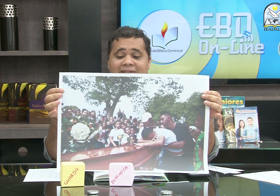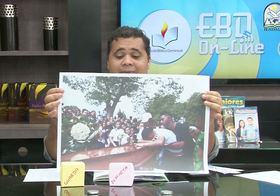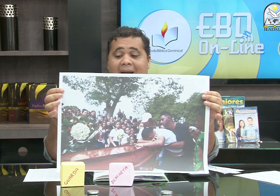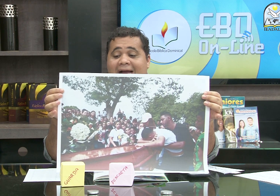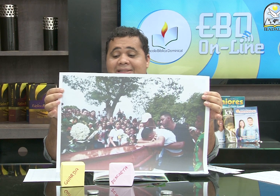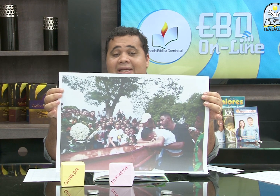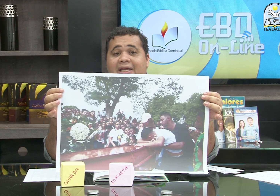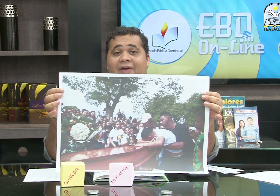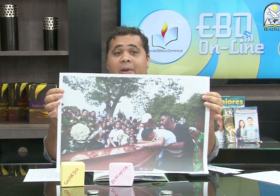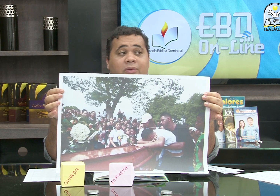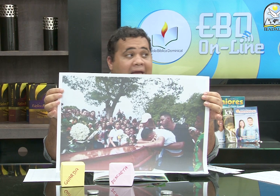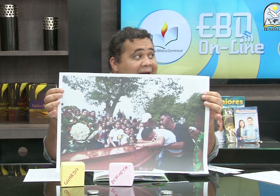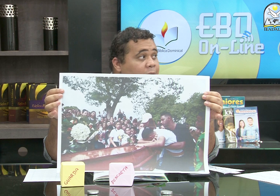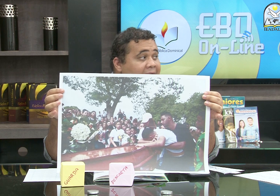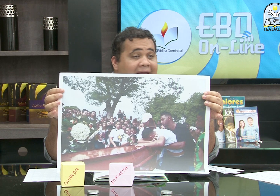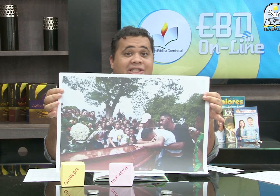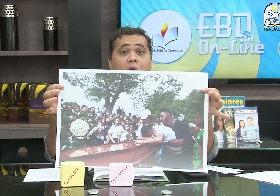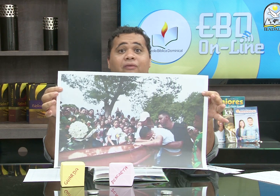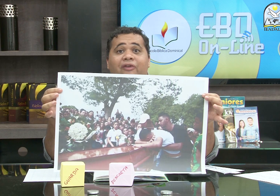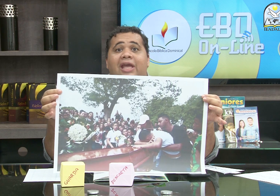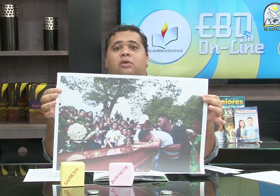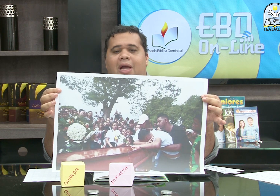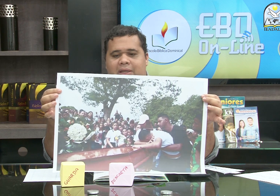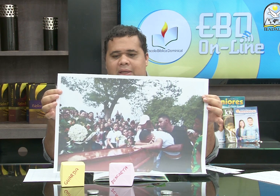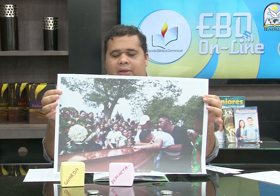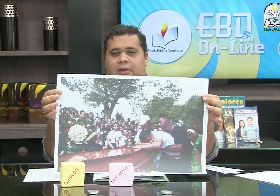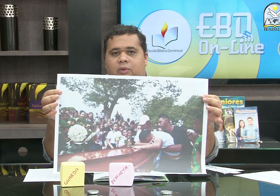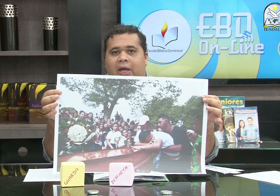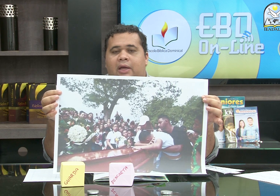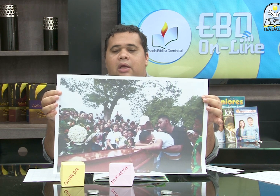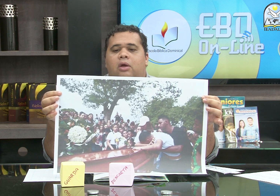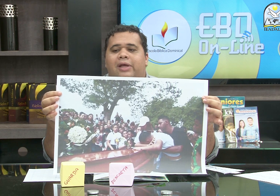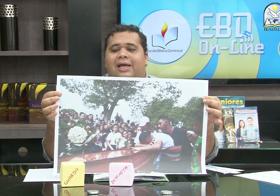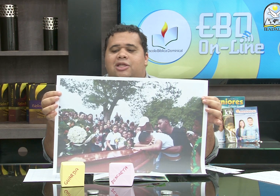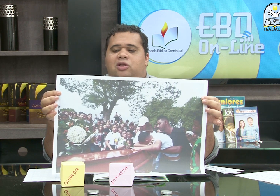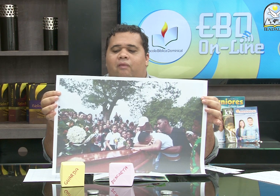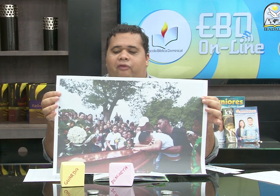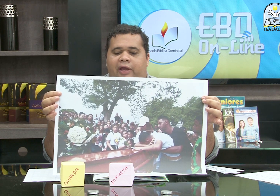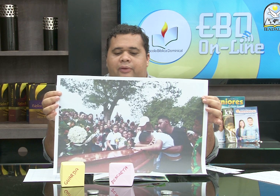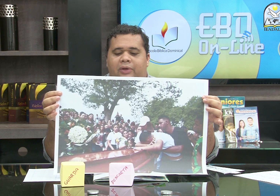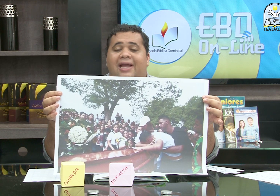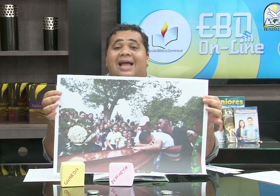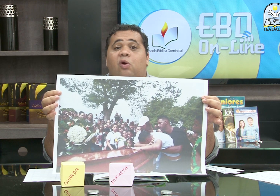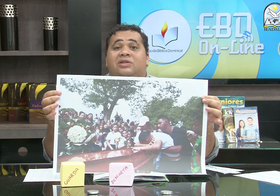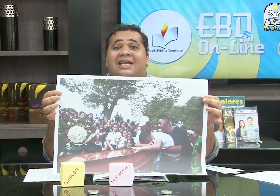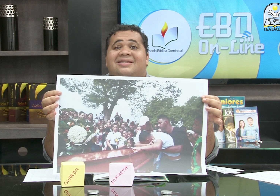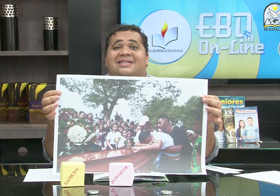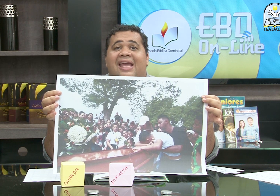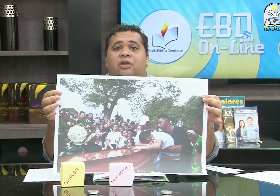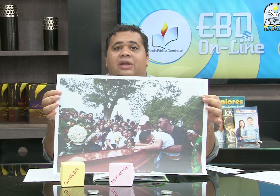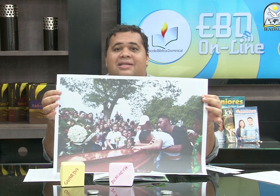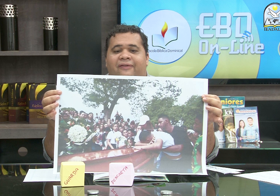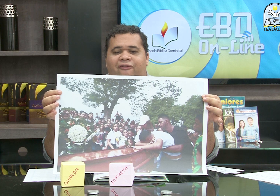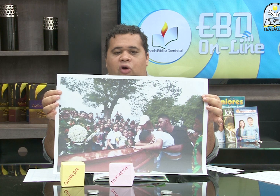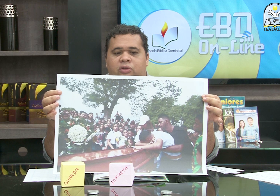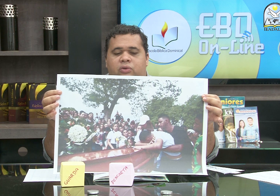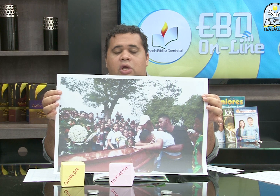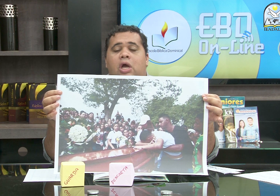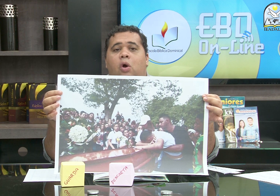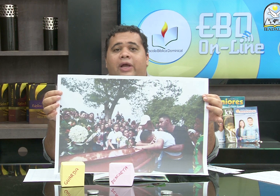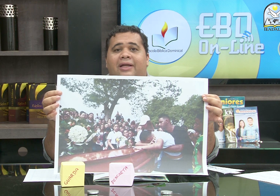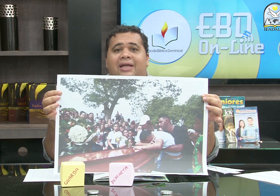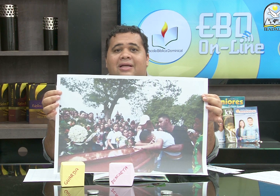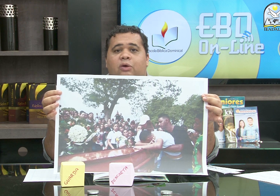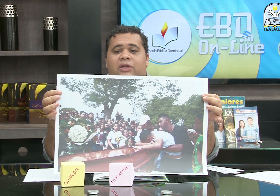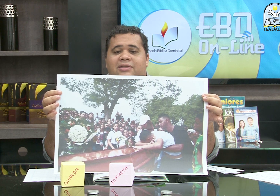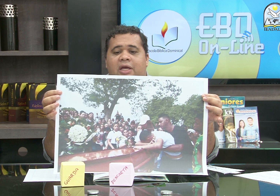vai mostrar essa imagem e vai perguntar o que que eles estão vendo aqui não é o que que eles estão vendo o que que tá acontecendo nessa foto